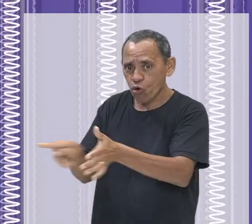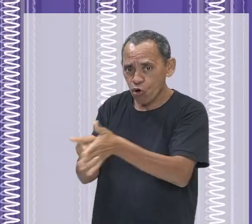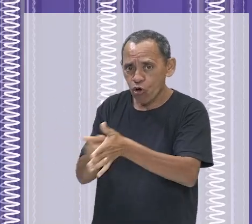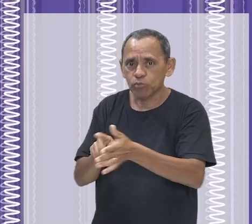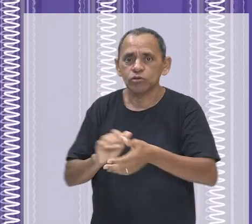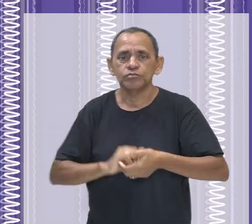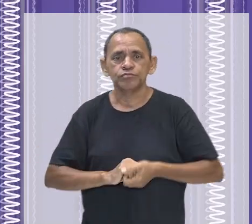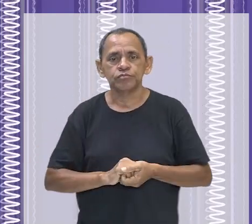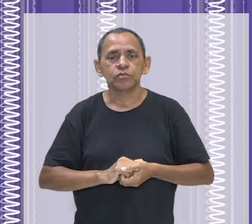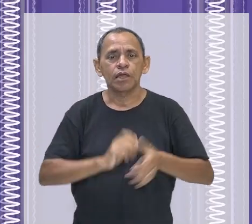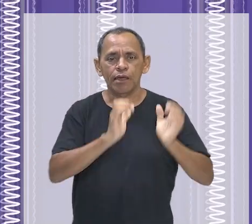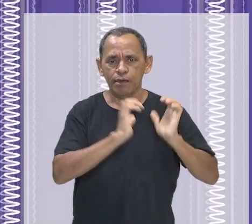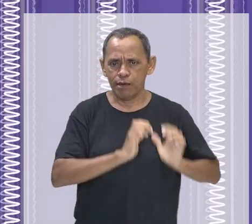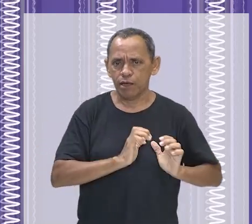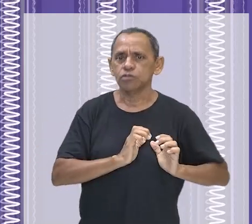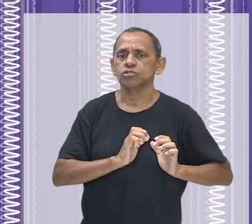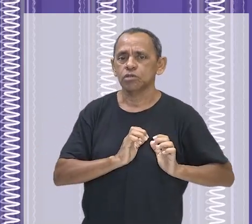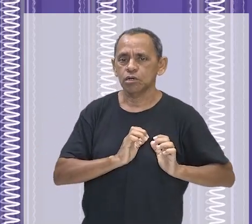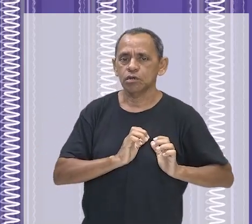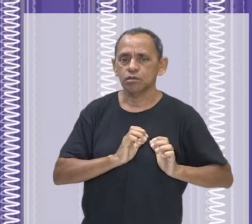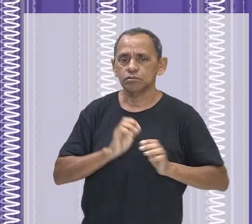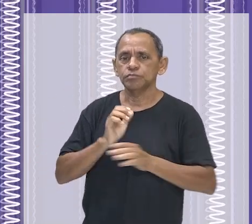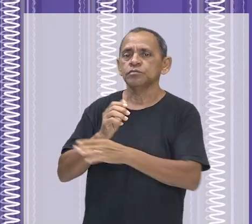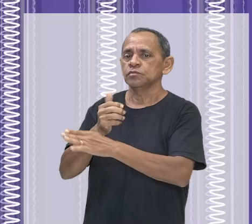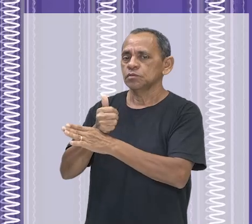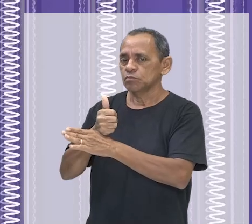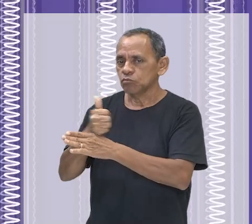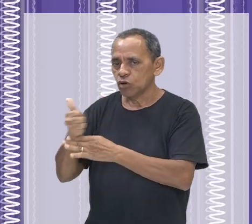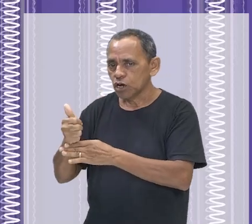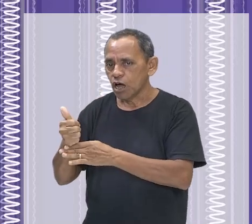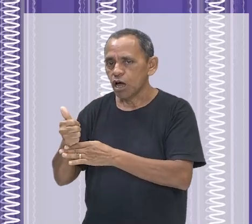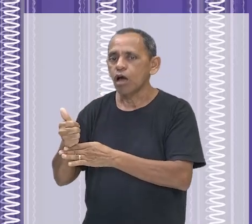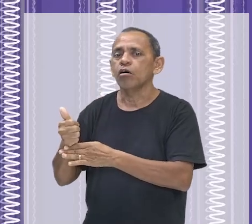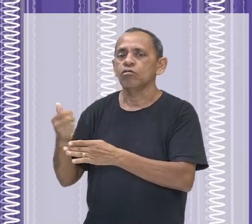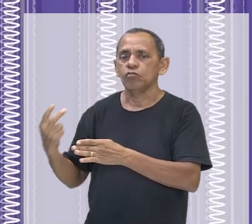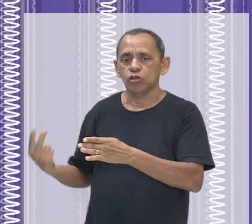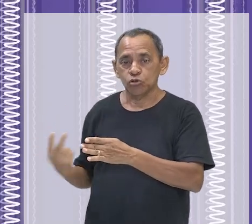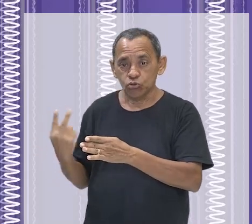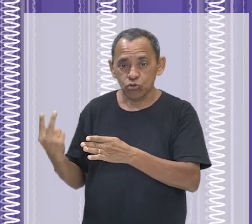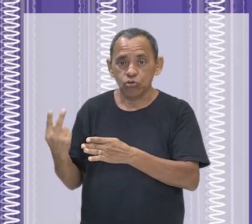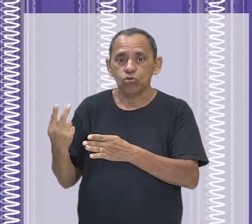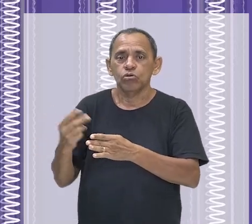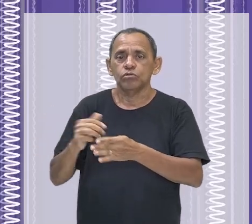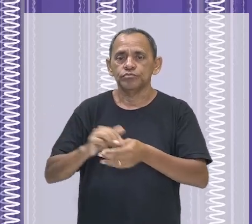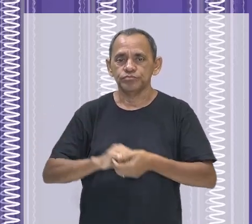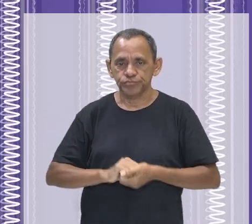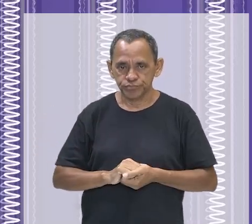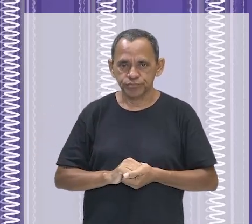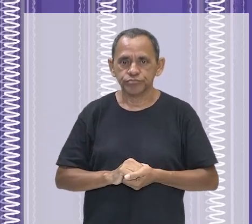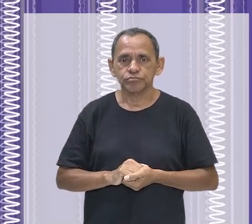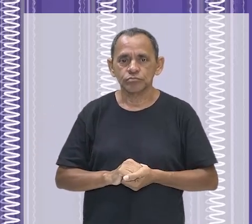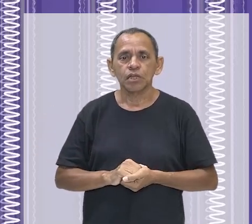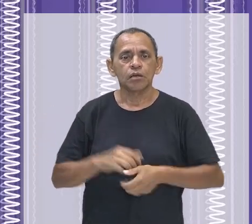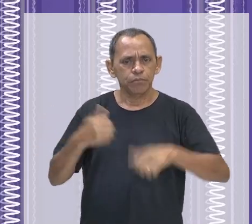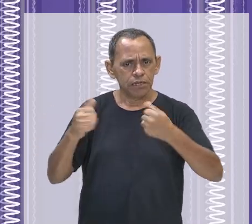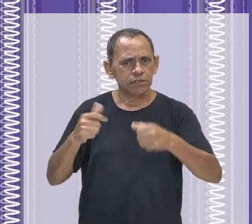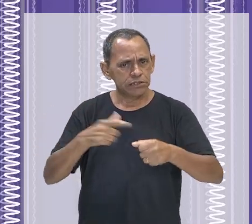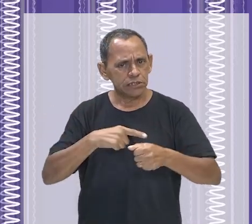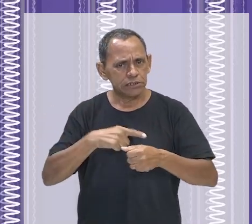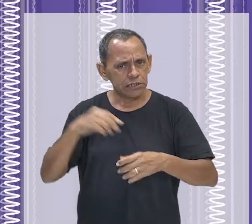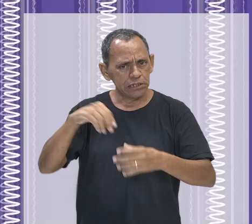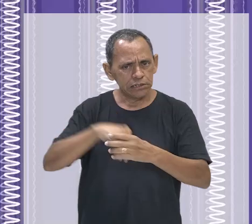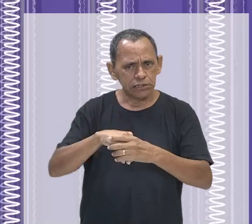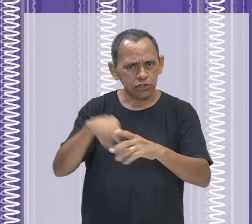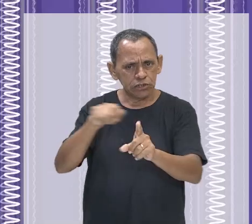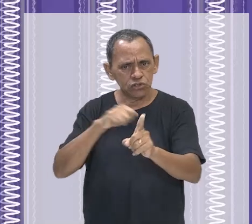são duas colunas necessárias para a nossa convivência humana.